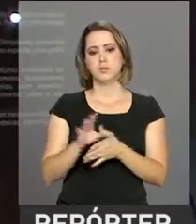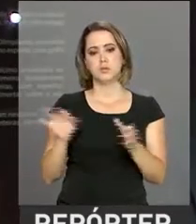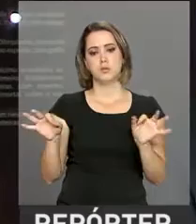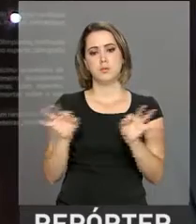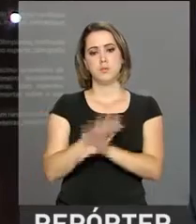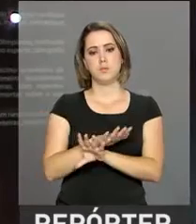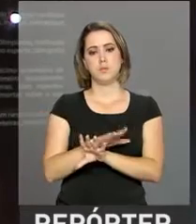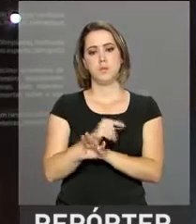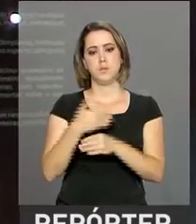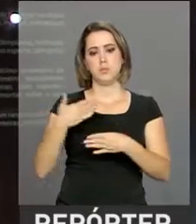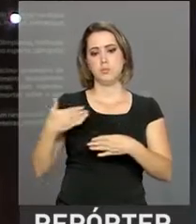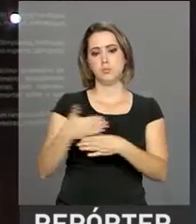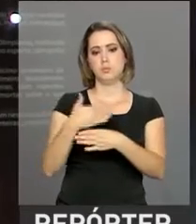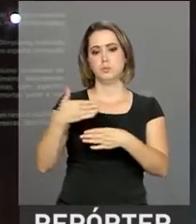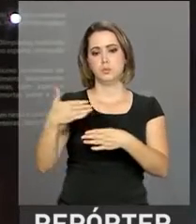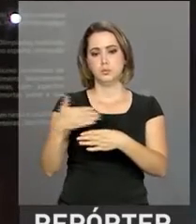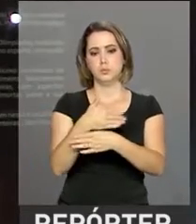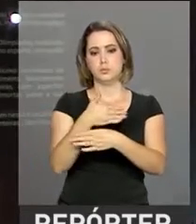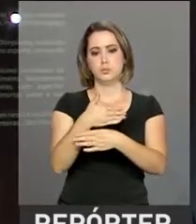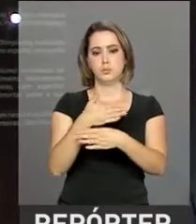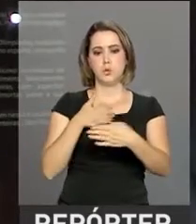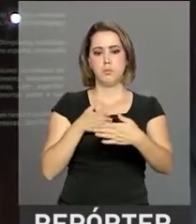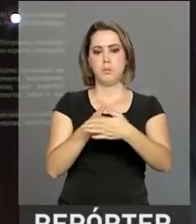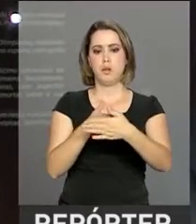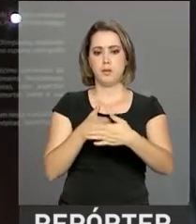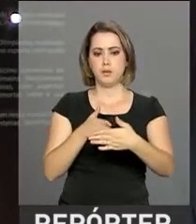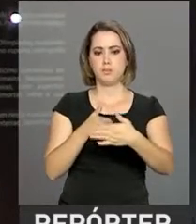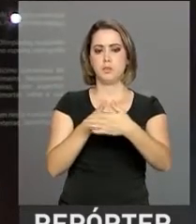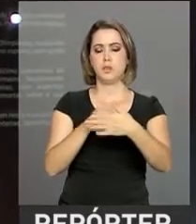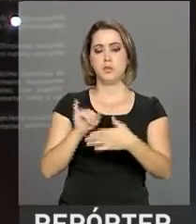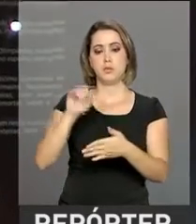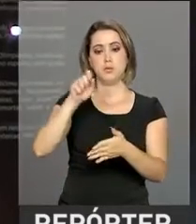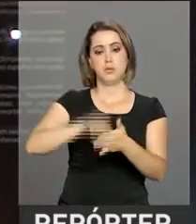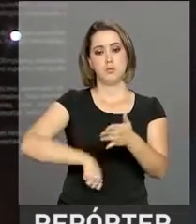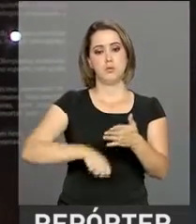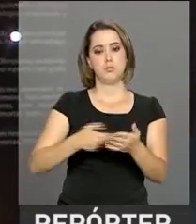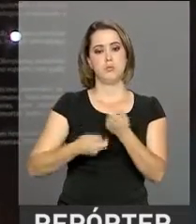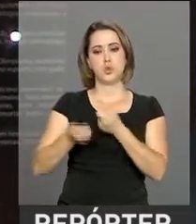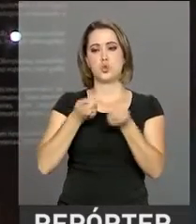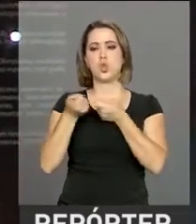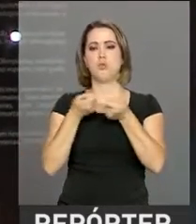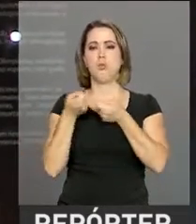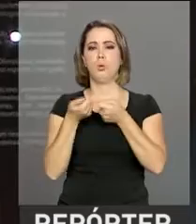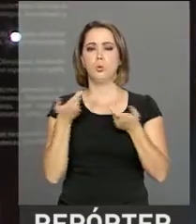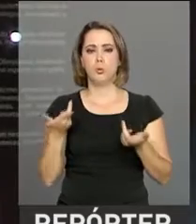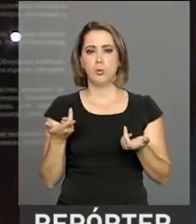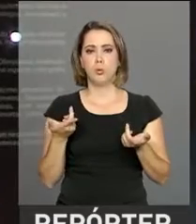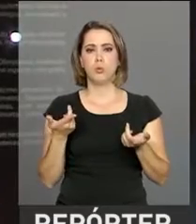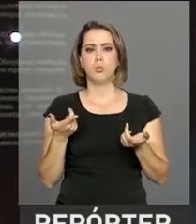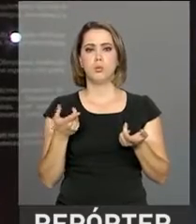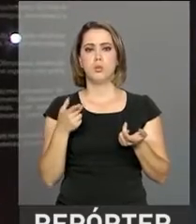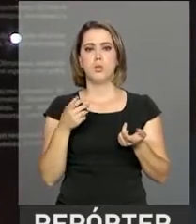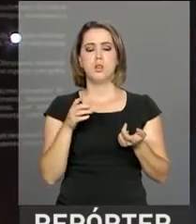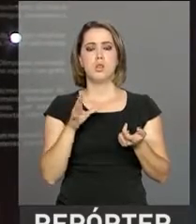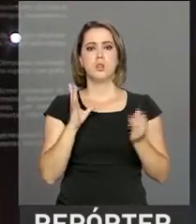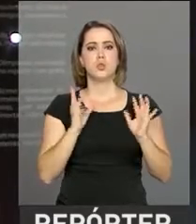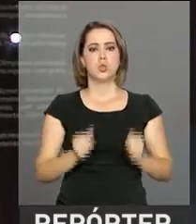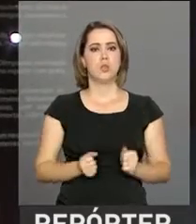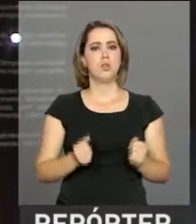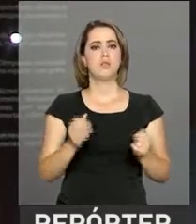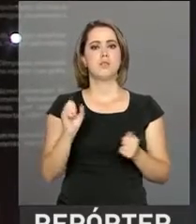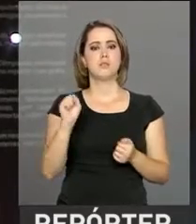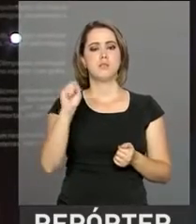eliminar as barreiras, que são barreiras tarifárias, barreiras regulatórias, barreiras fitossanitárias, que